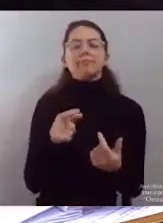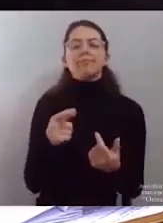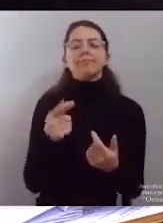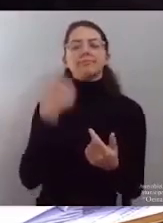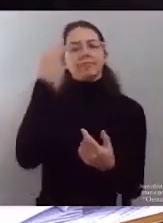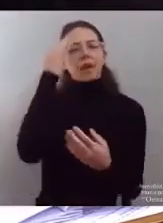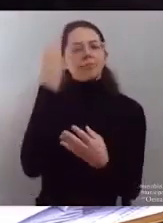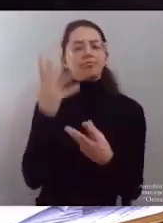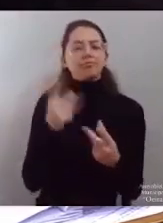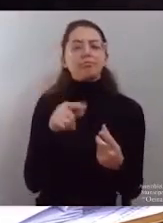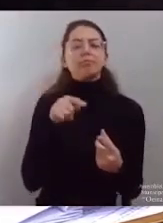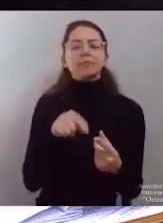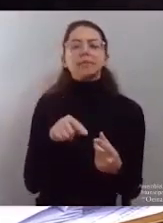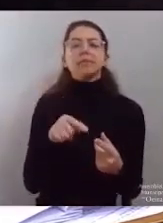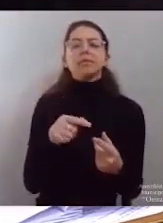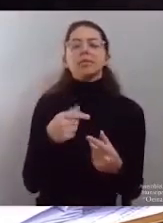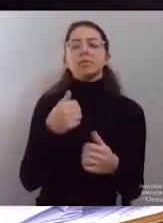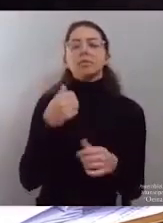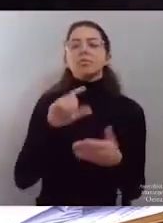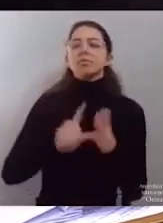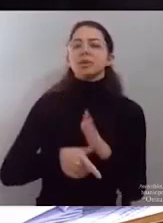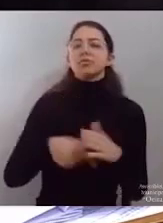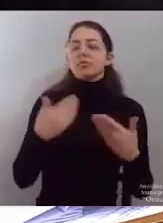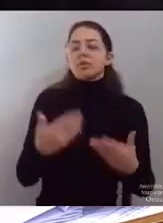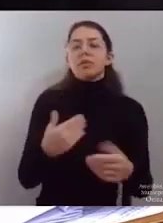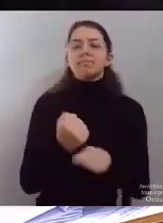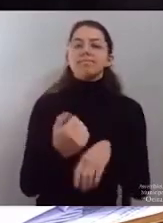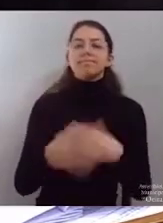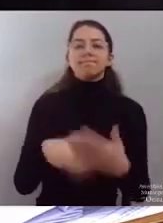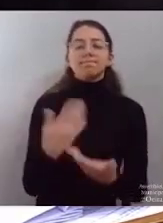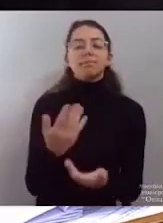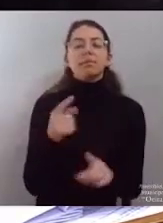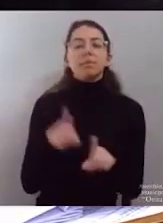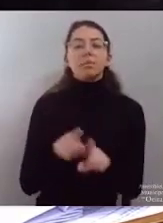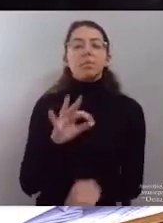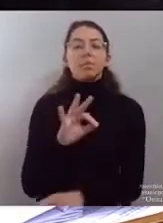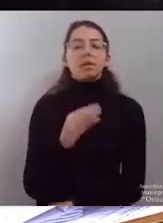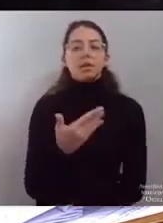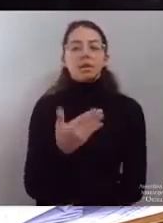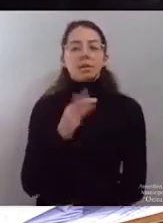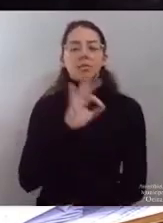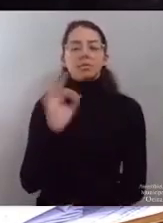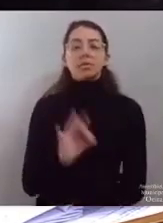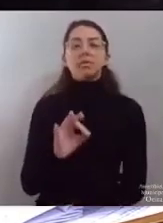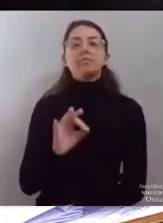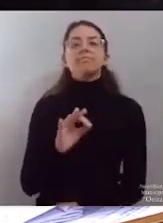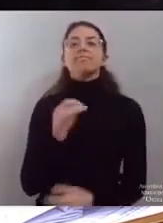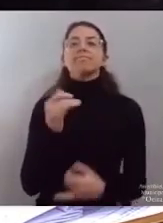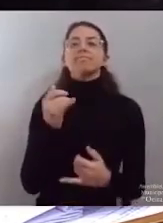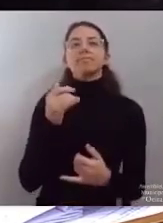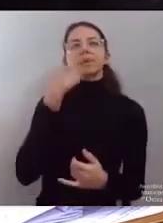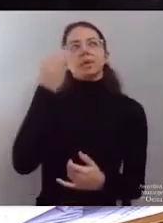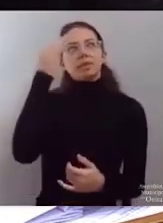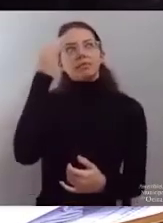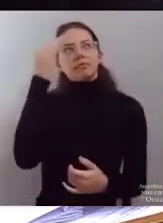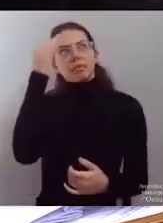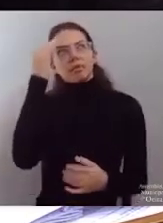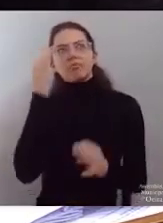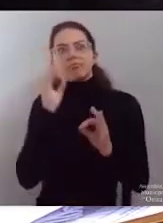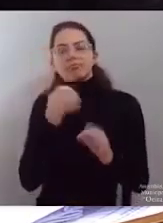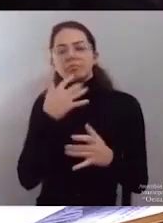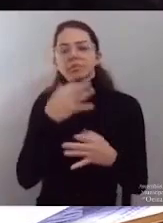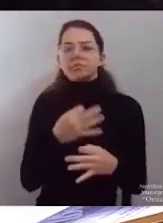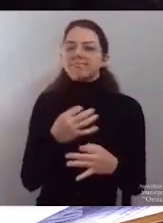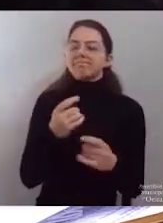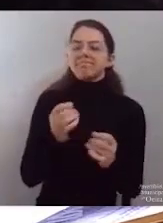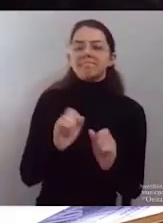suportada em projetos em curso que corresponde a 41%, com um risco de incerteza menores e de